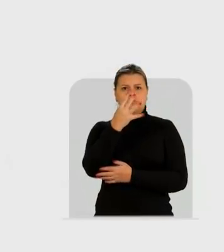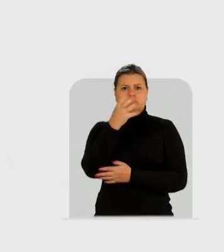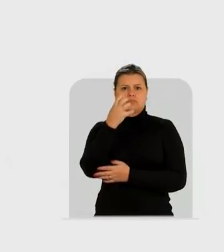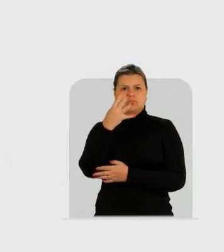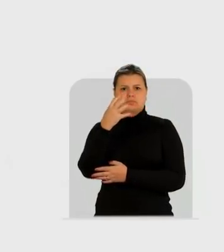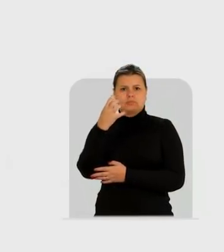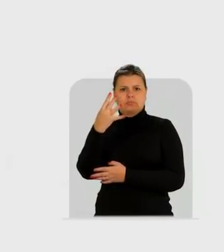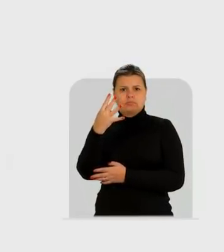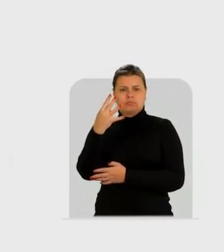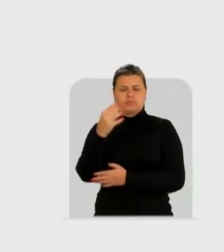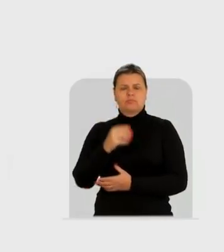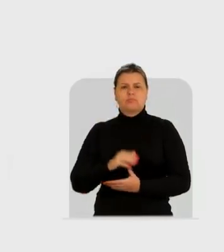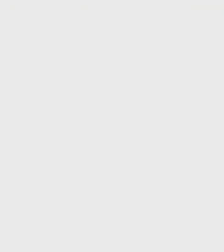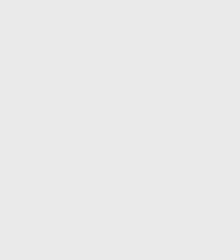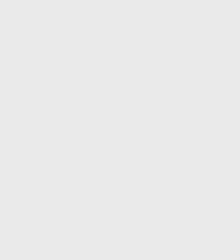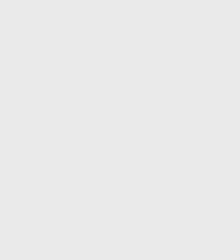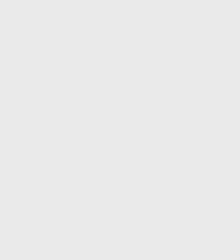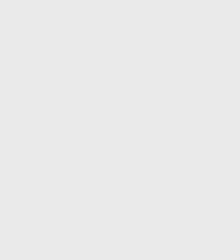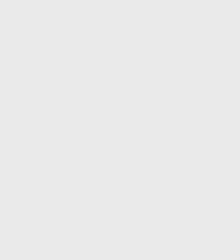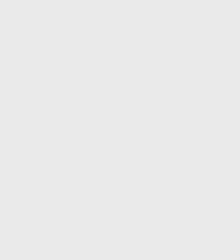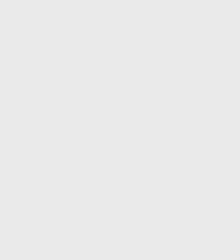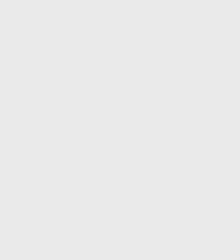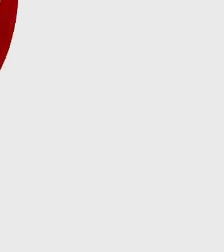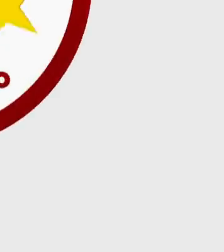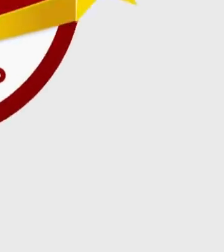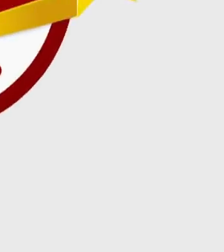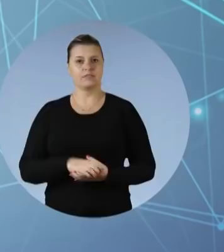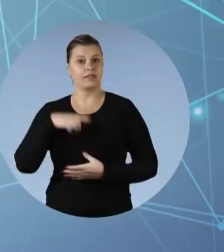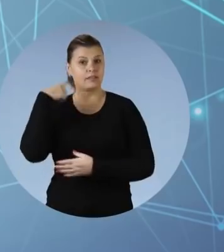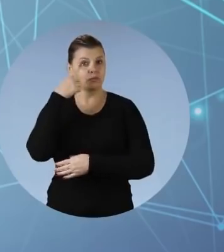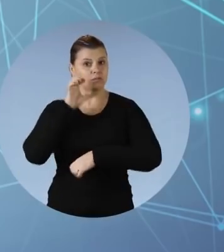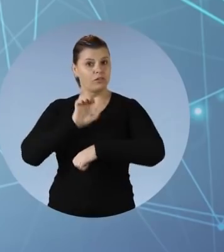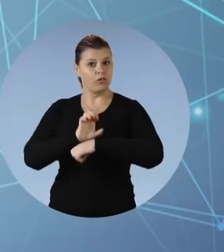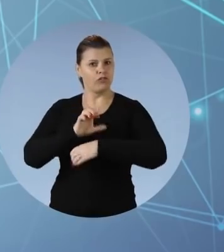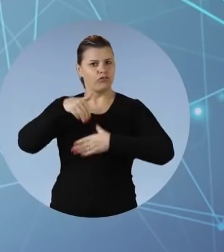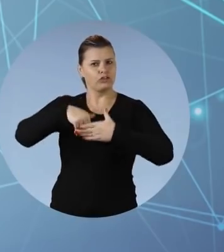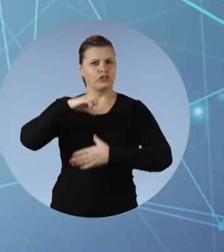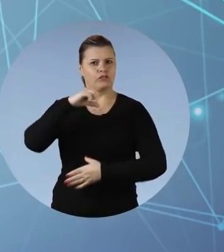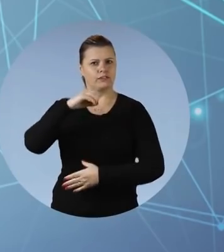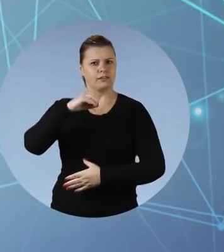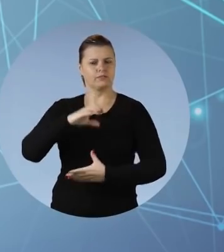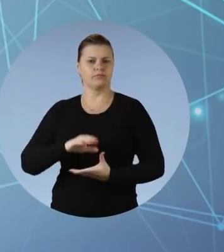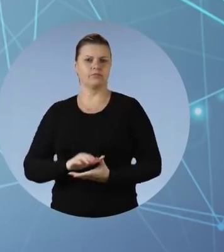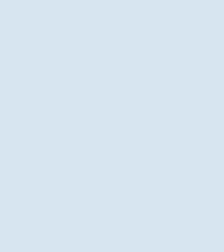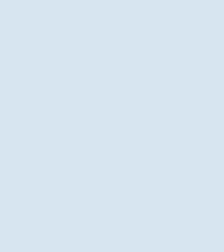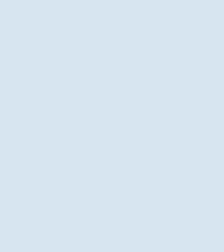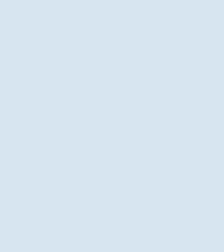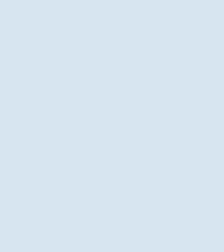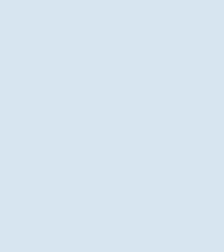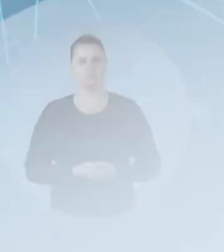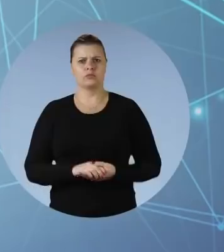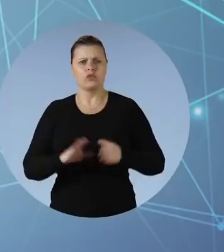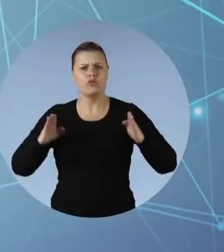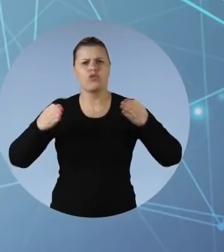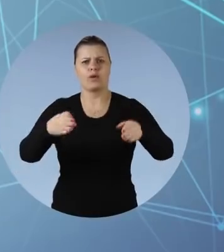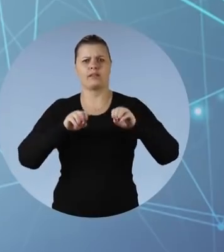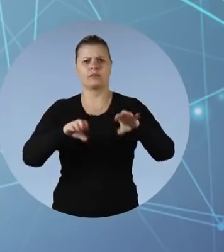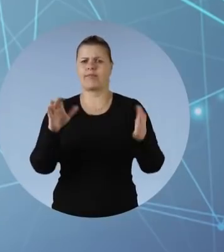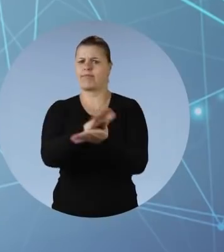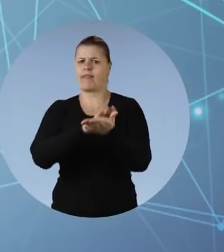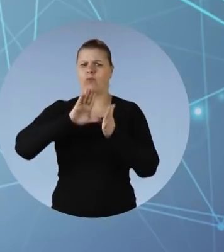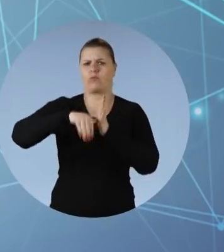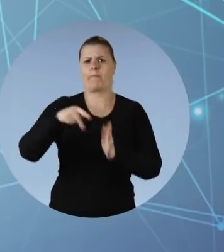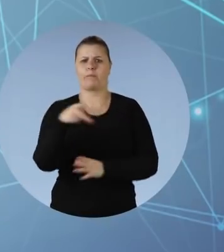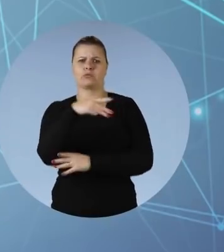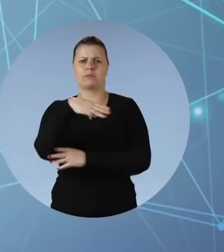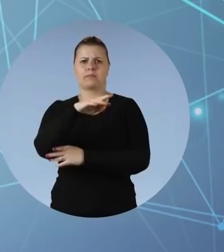Schmidt. 13 444. Time do 13. Para deputado estadual, vote 90. Por uma